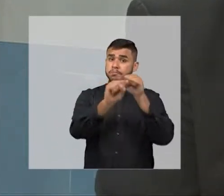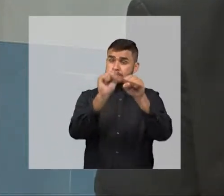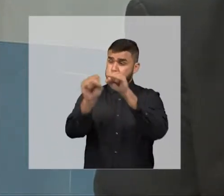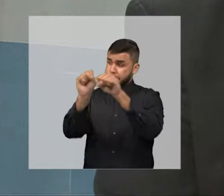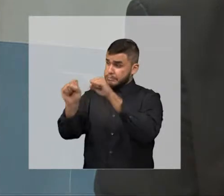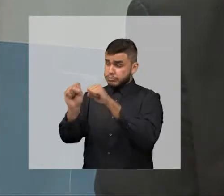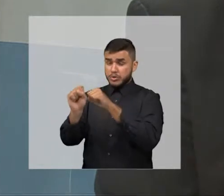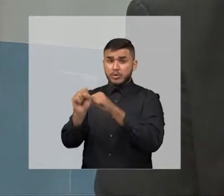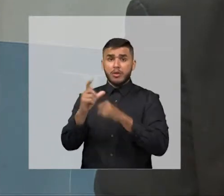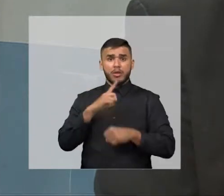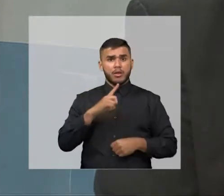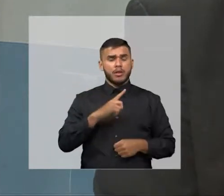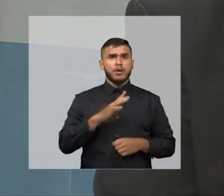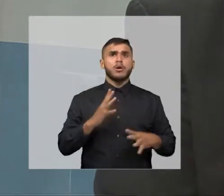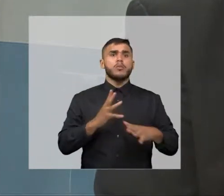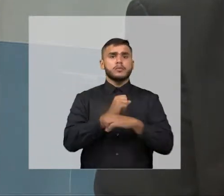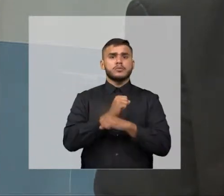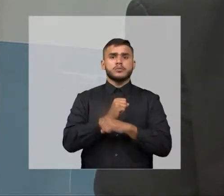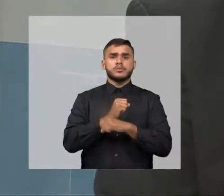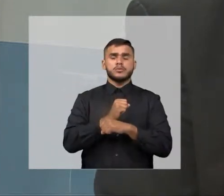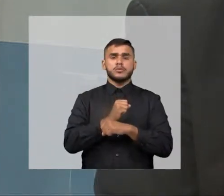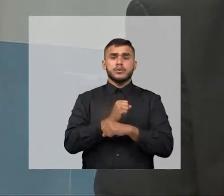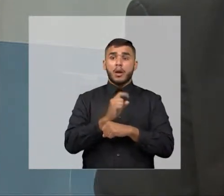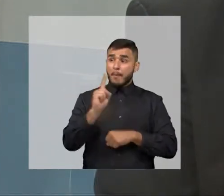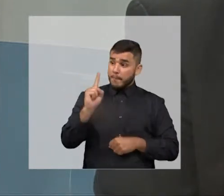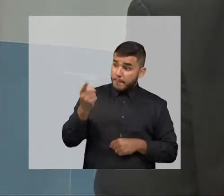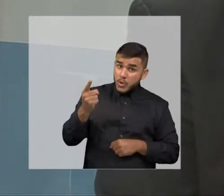assassinatos, só 800,